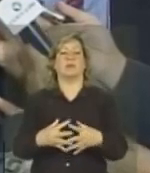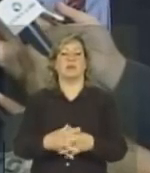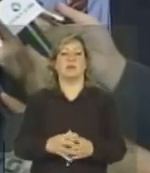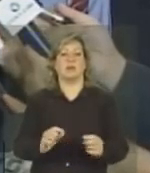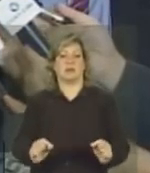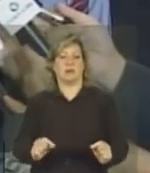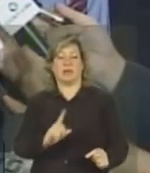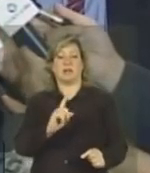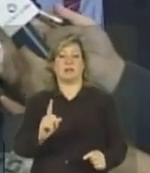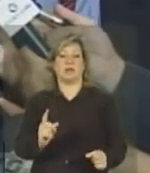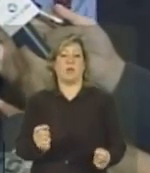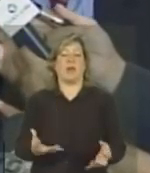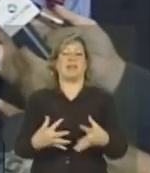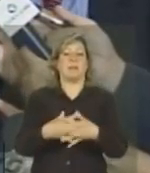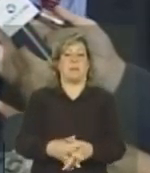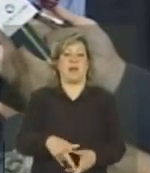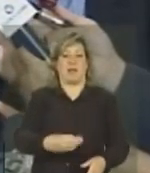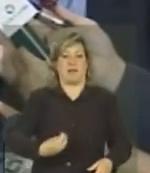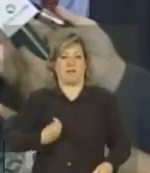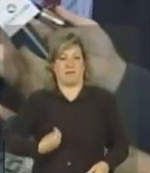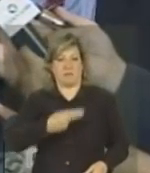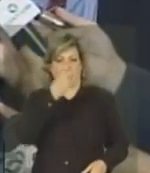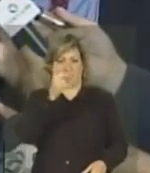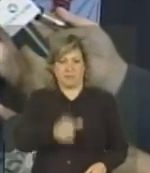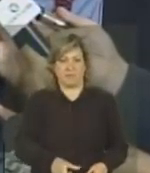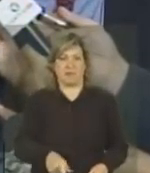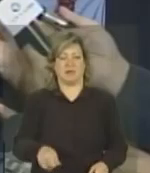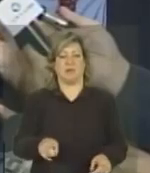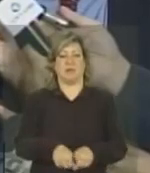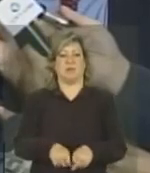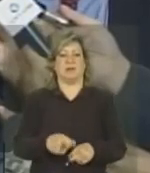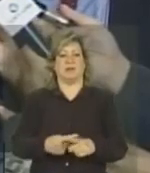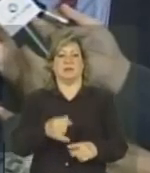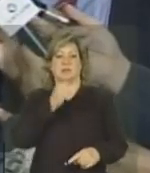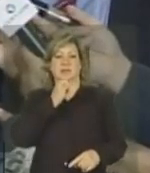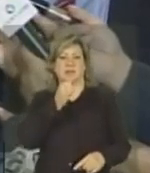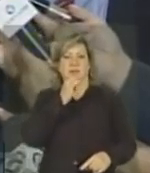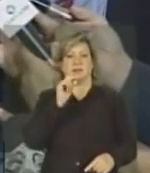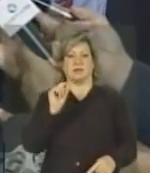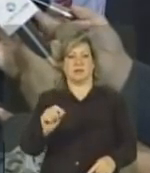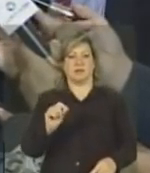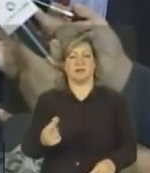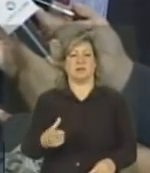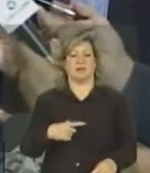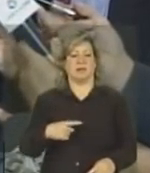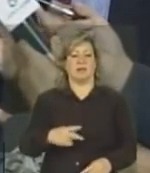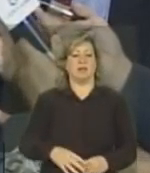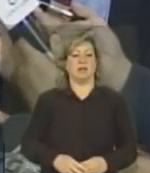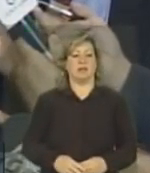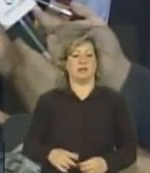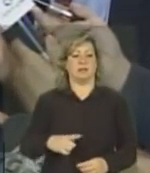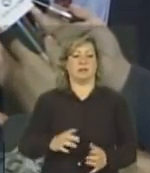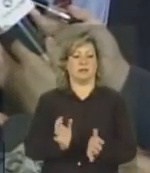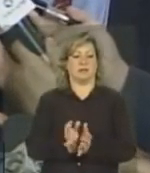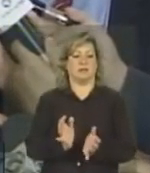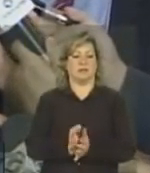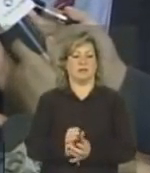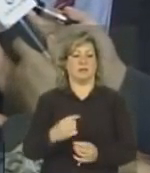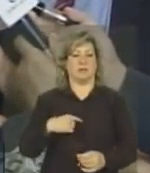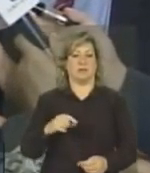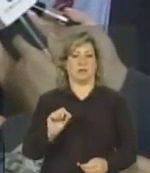local que possa ser um local de risco de vida para essa pessoa, como é a situação de moradores de rua, de pessoas que têm contato com a